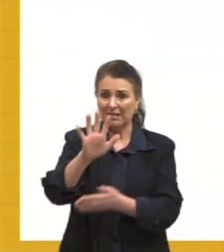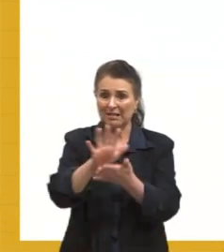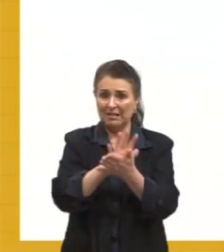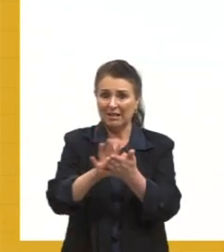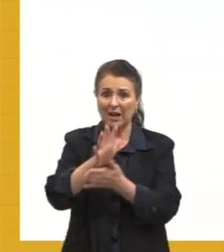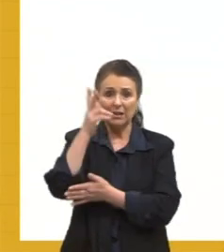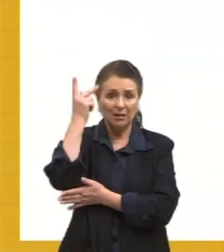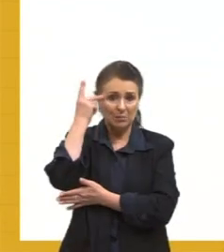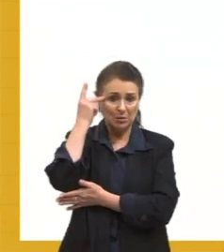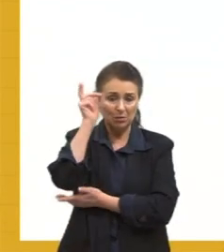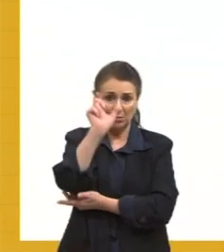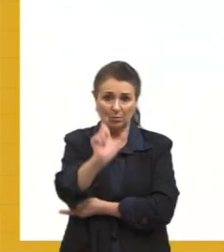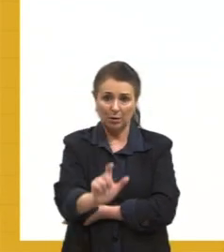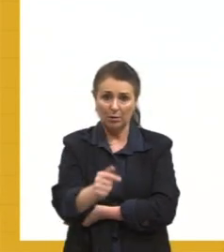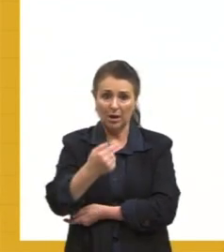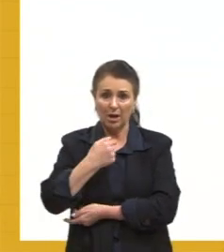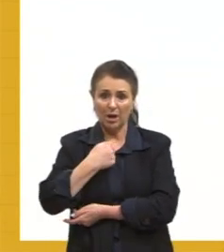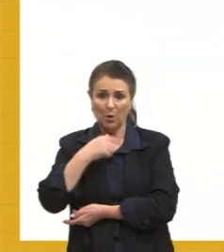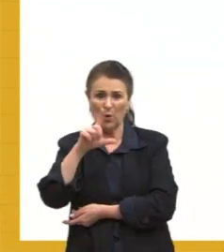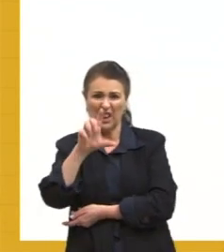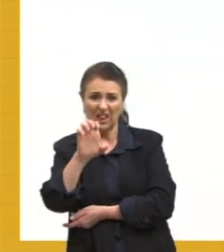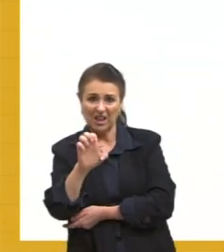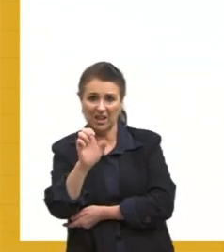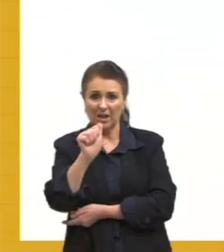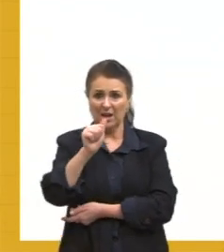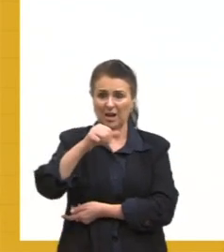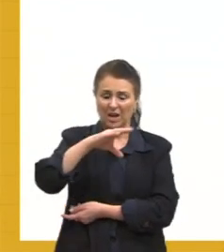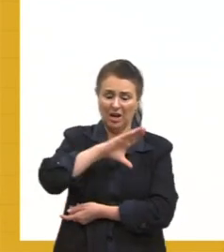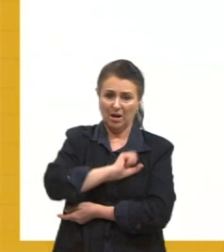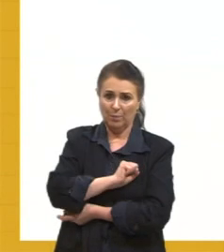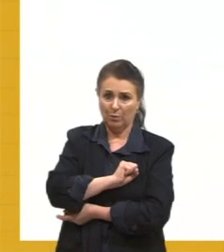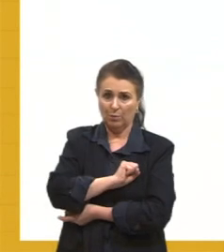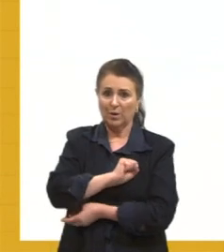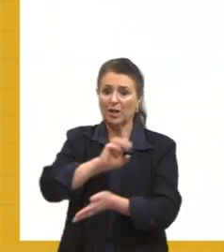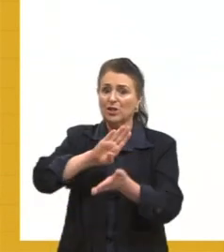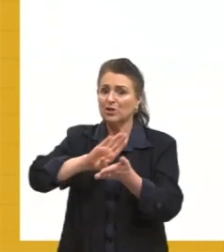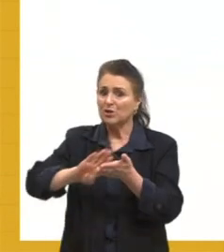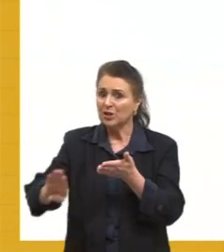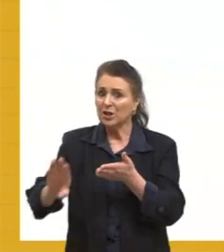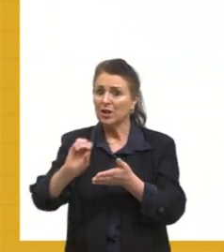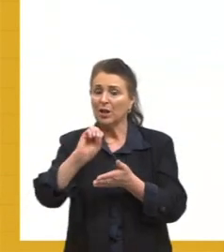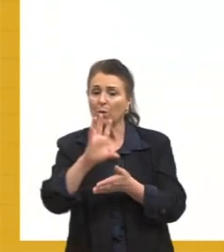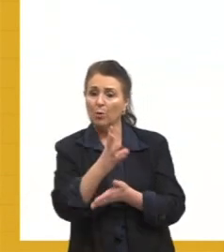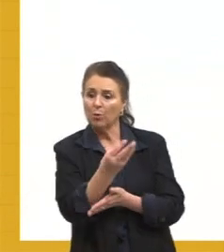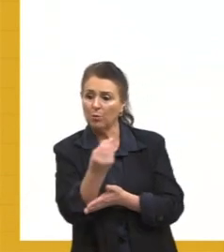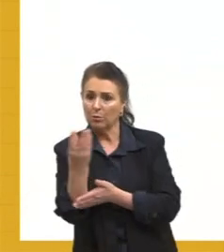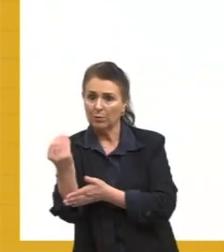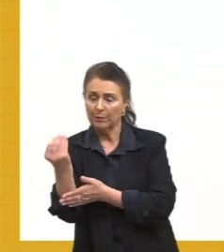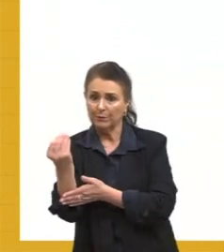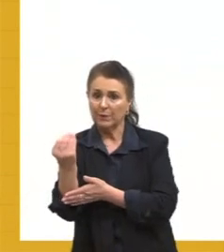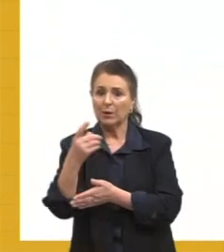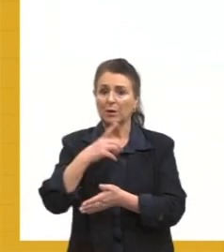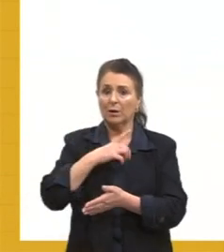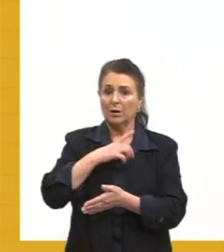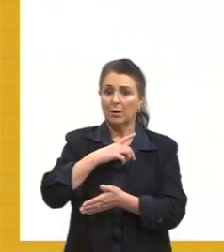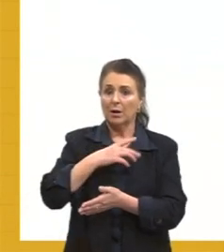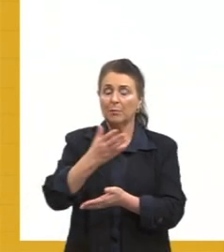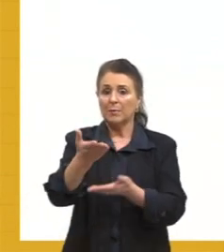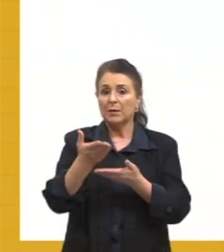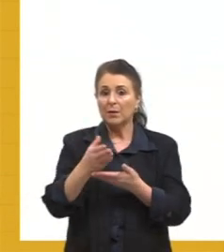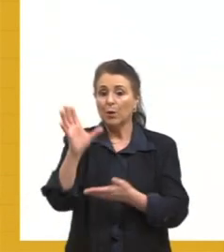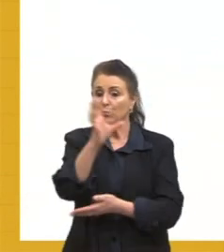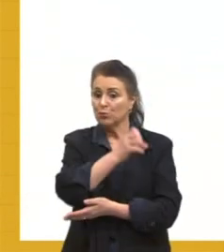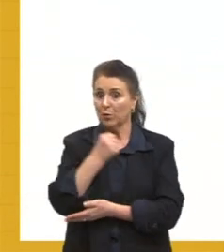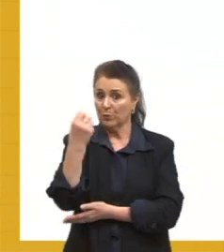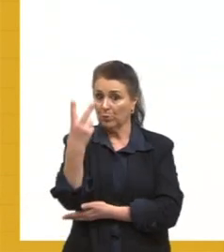poderá dizer eu lhe amo e retirar ou acrescentar o plural em sentenças como me ver um chopps e dois